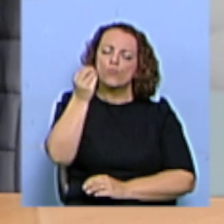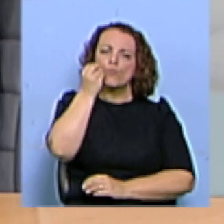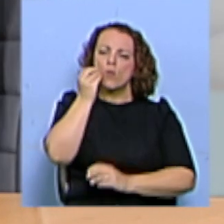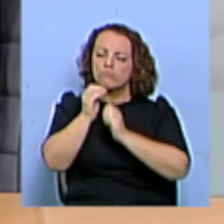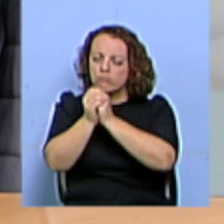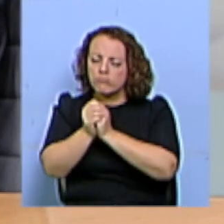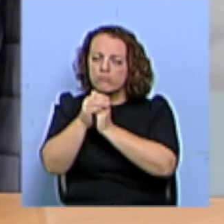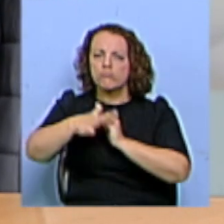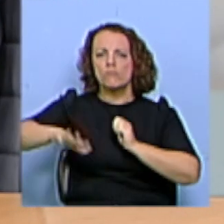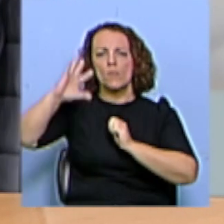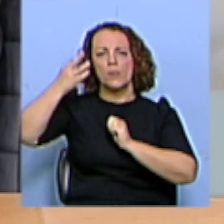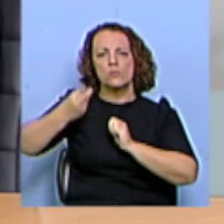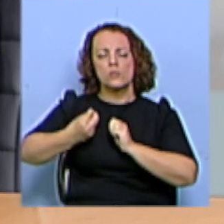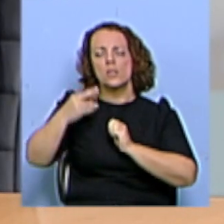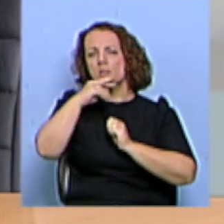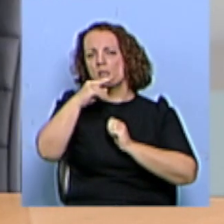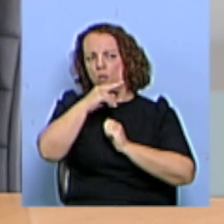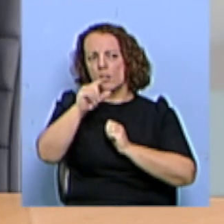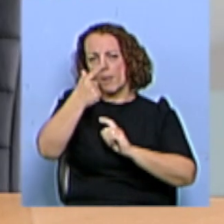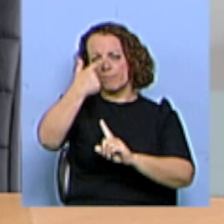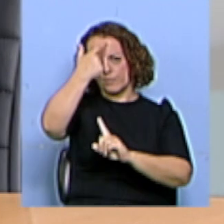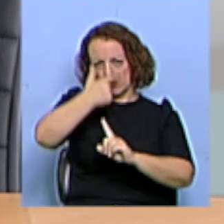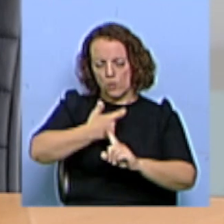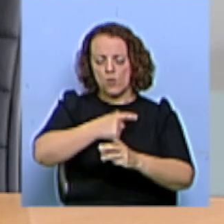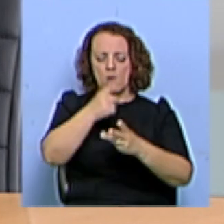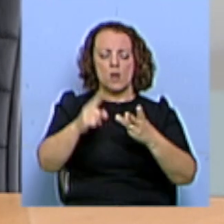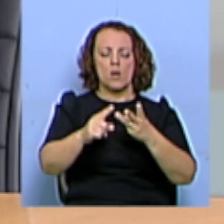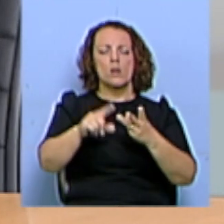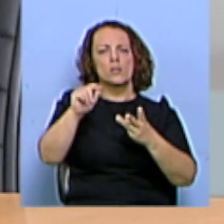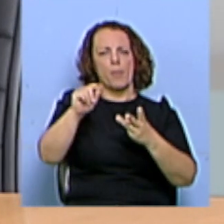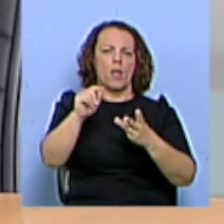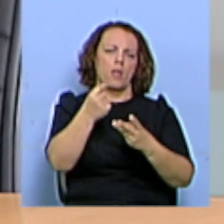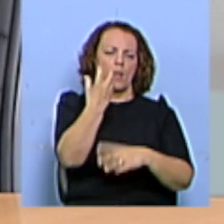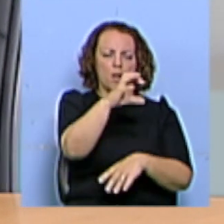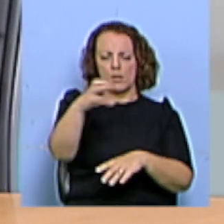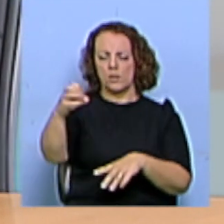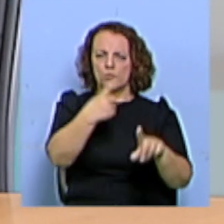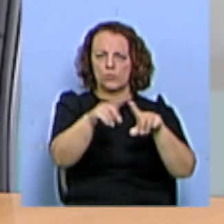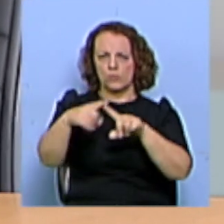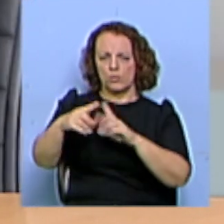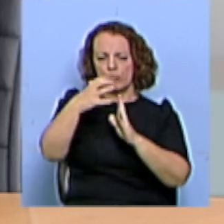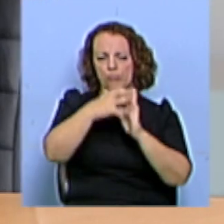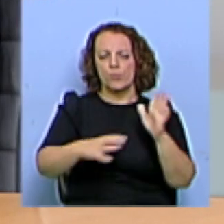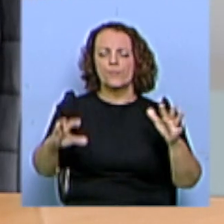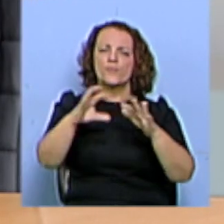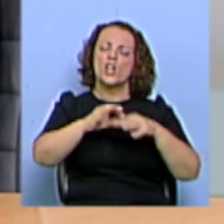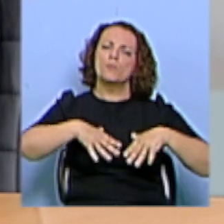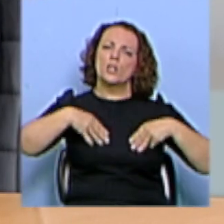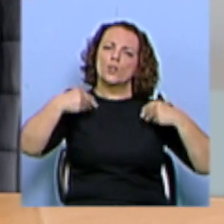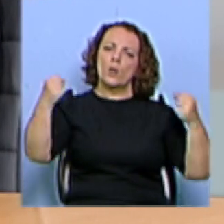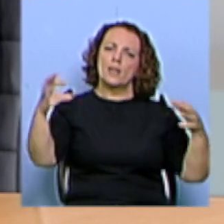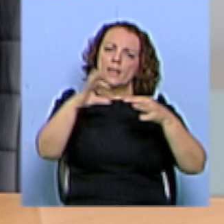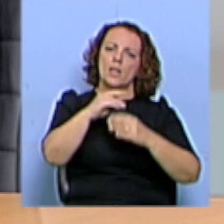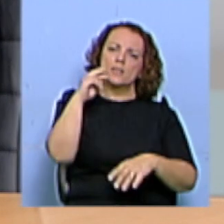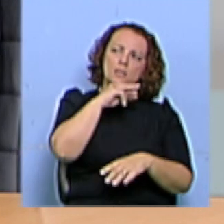Santo António, tem um editorial que é feito a minha pessoa sobre, e depois tem vários artigos sobre a espiritualidade antoniana,